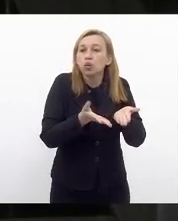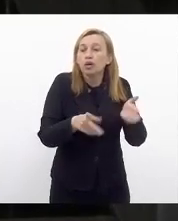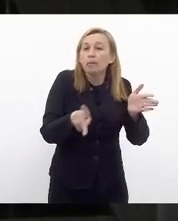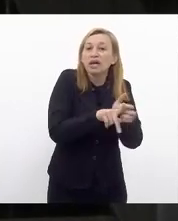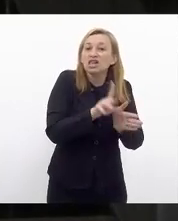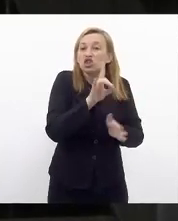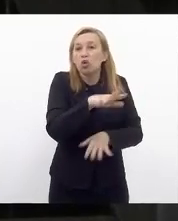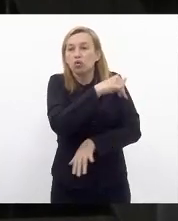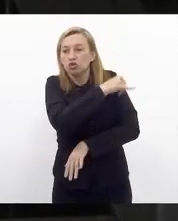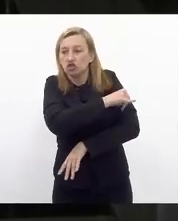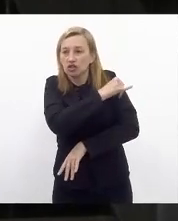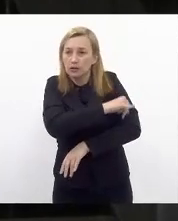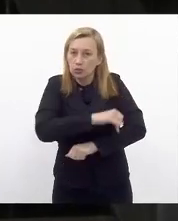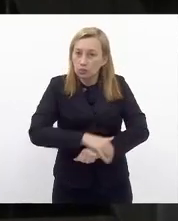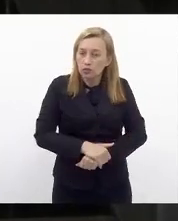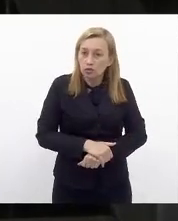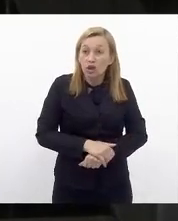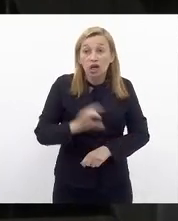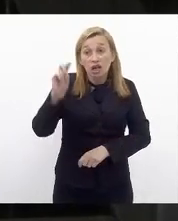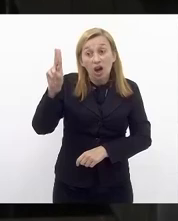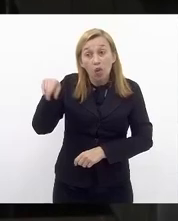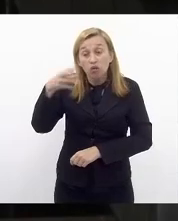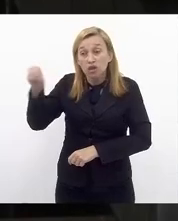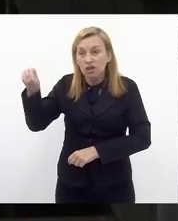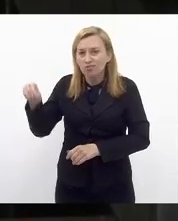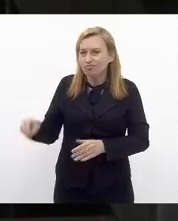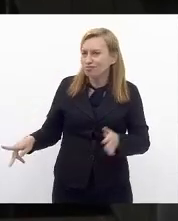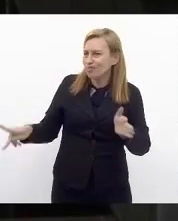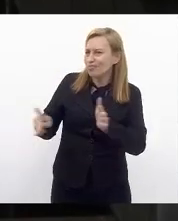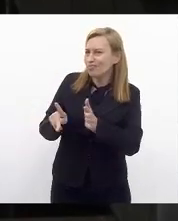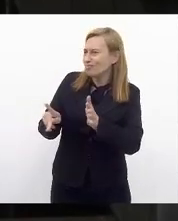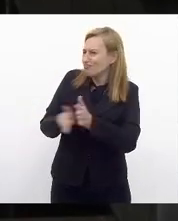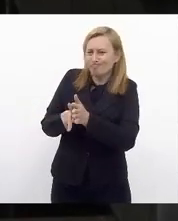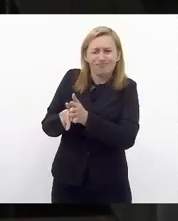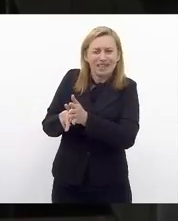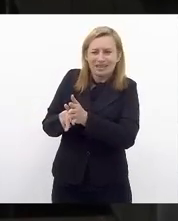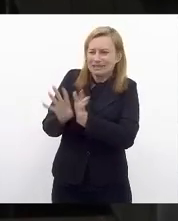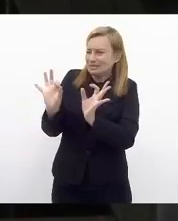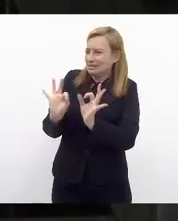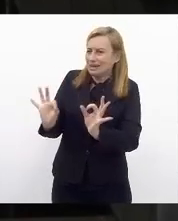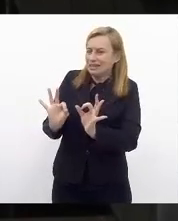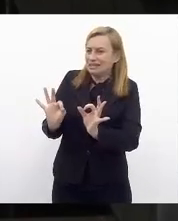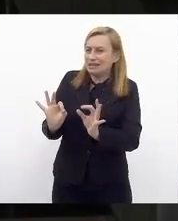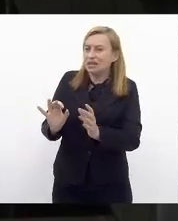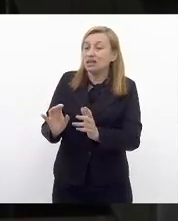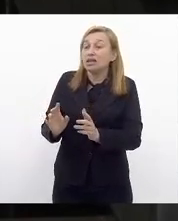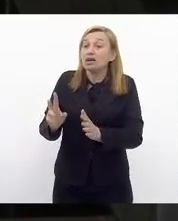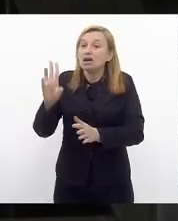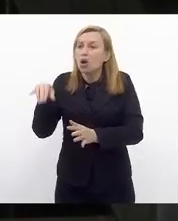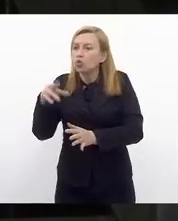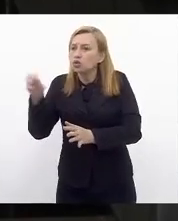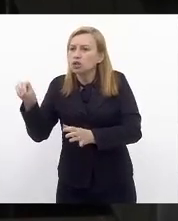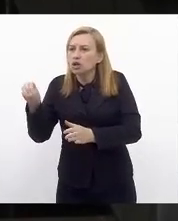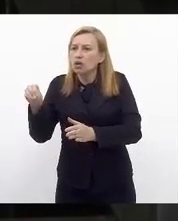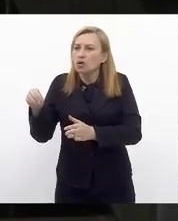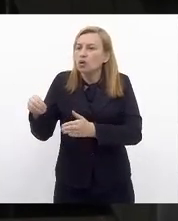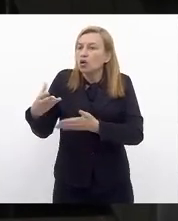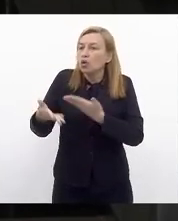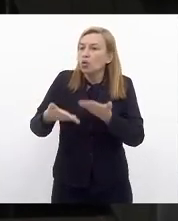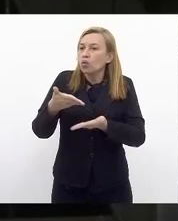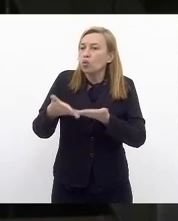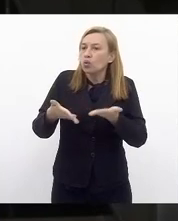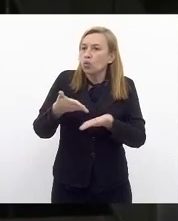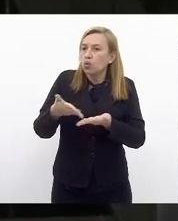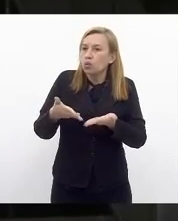Rio de Janeiro né E como se a união não tivesse nada a ver com o que acontece aqui e a união segue nos tratando como se fosse uma